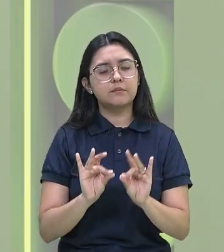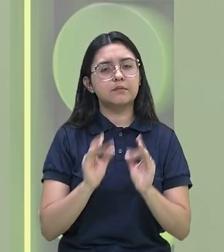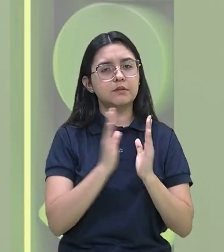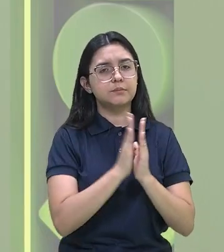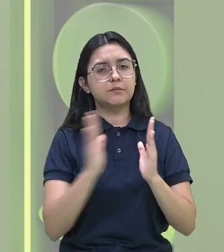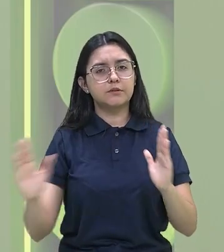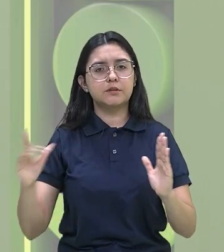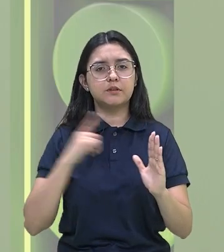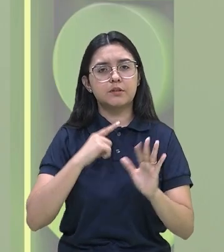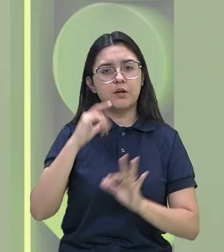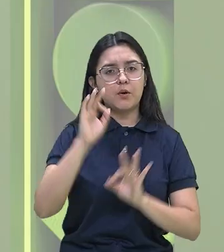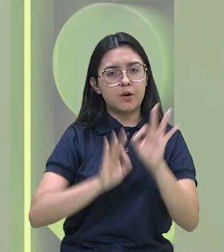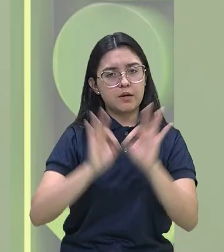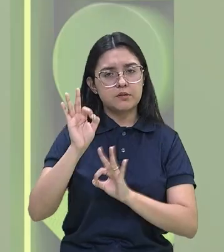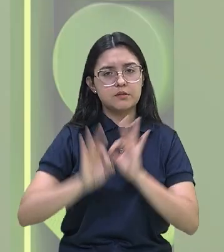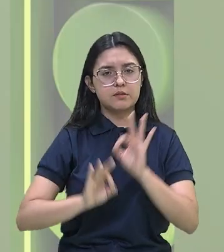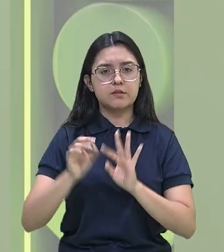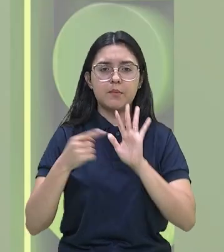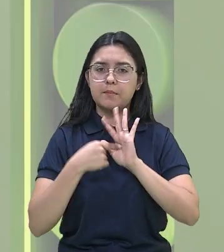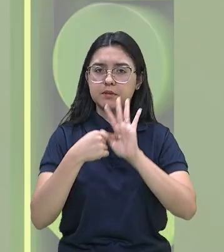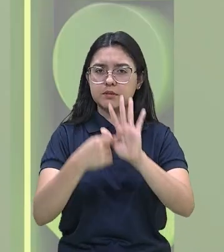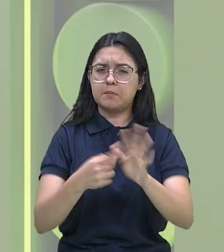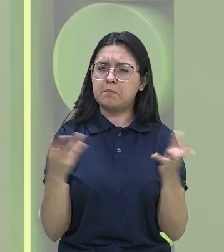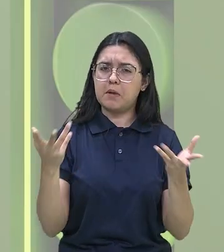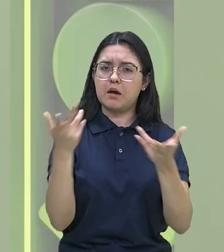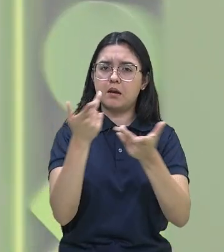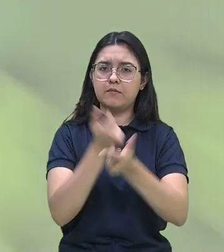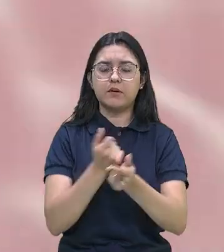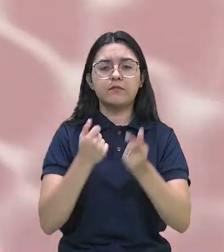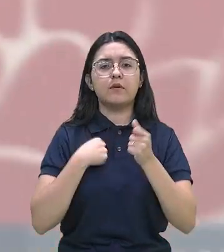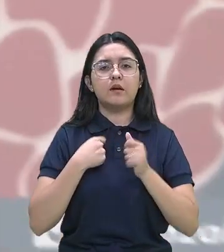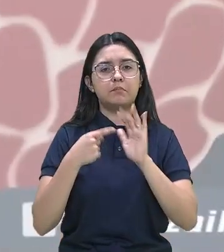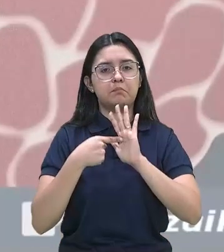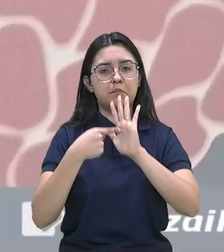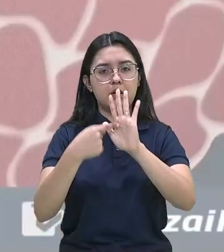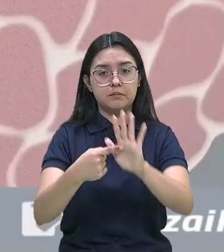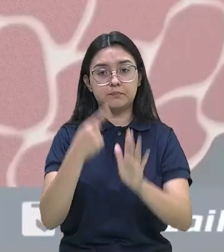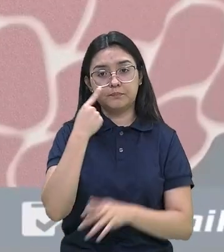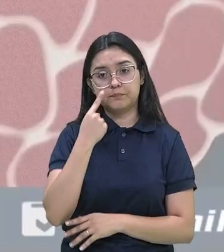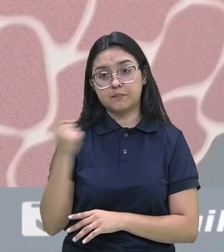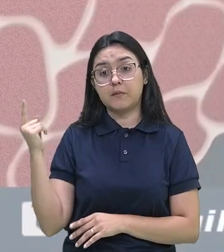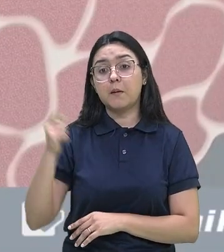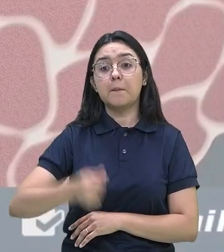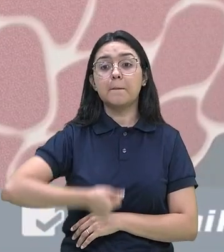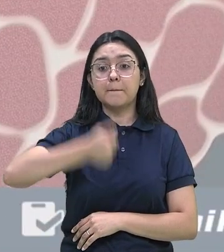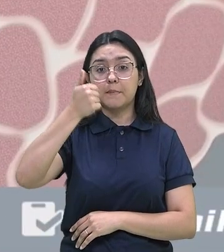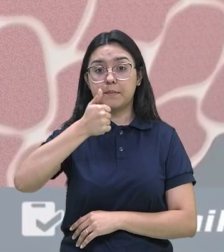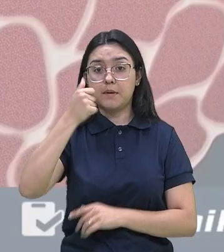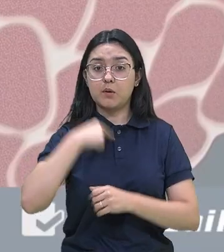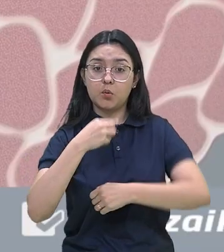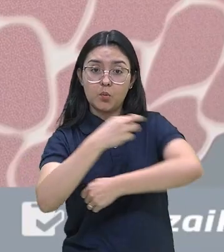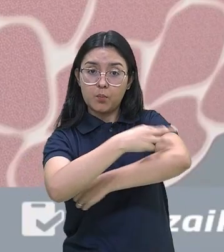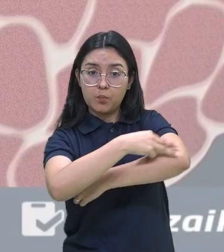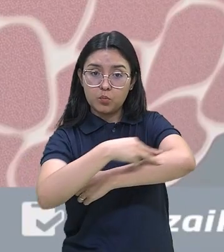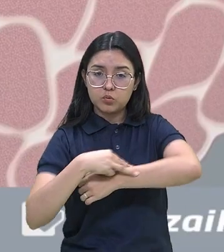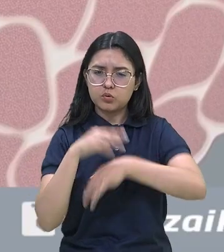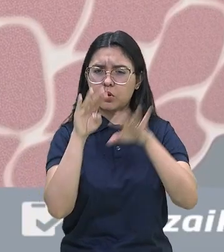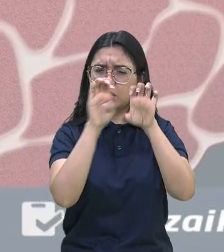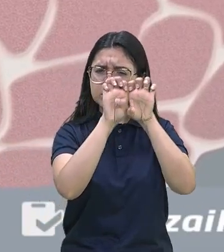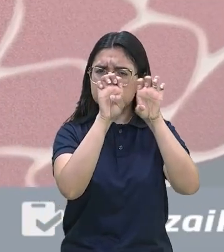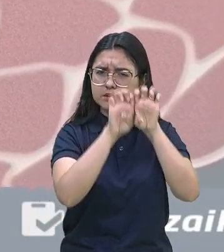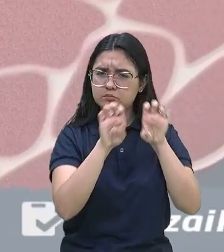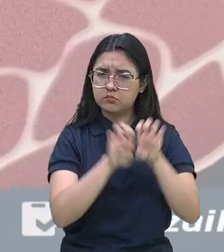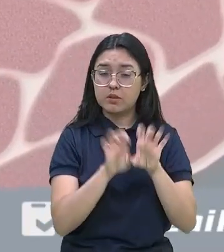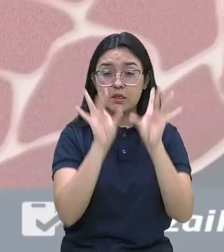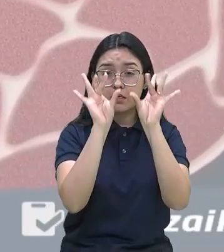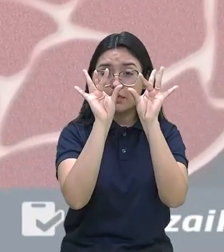processo, eu preparei uma apresentação maravilhosa para vocês que aparece agora. Vamos olhar primeiramente o músculo, a estrutura